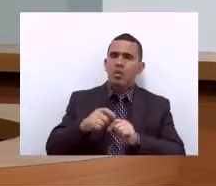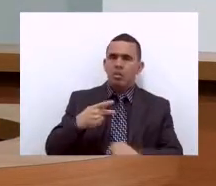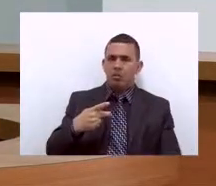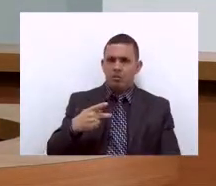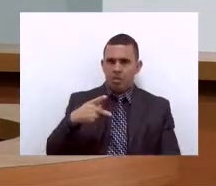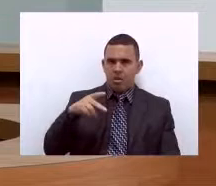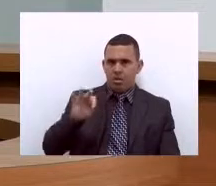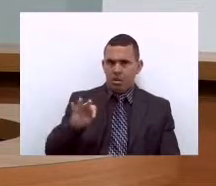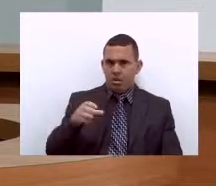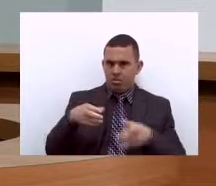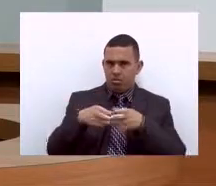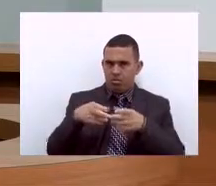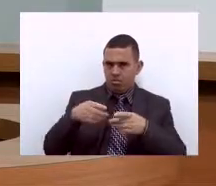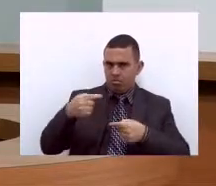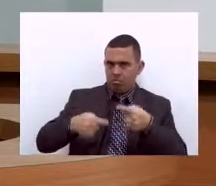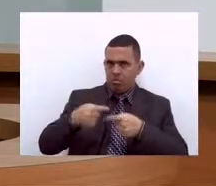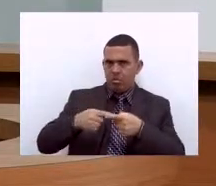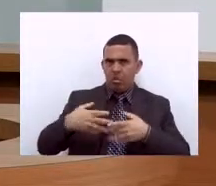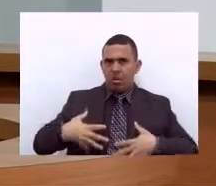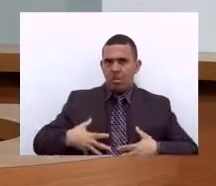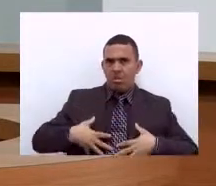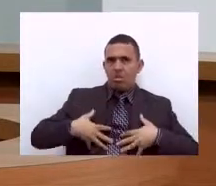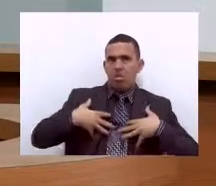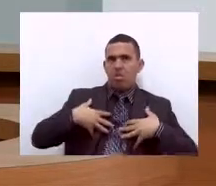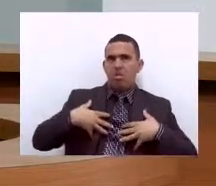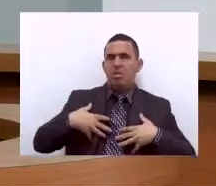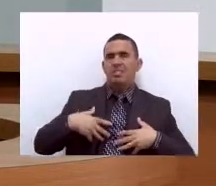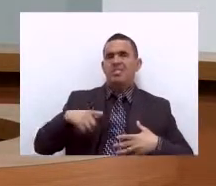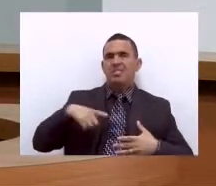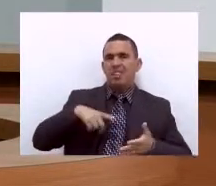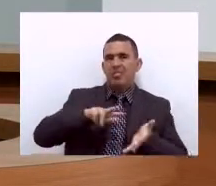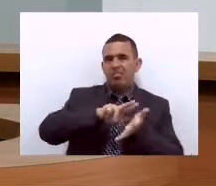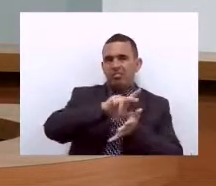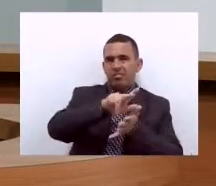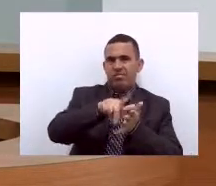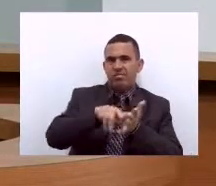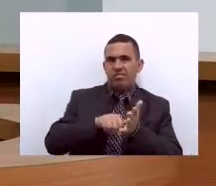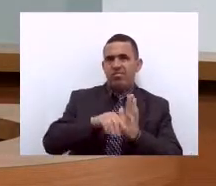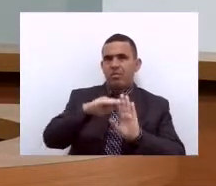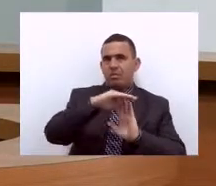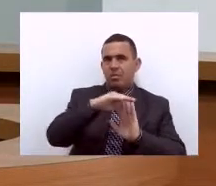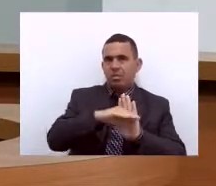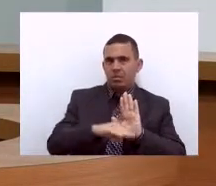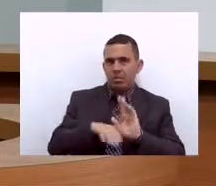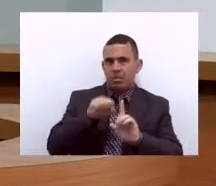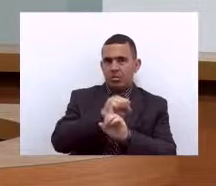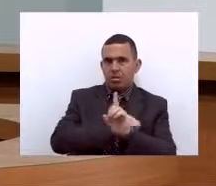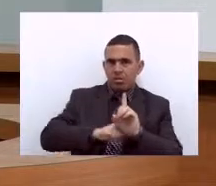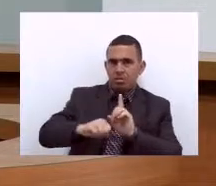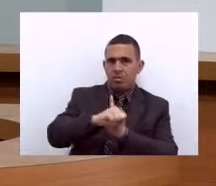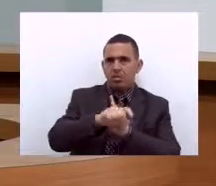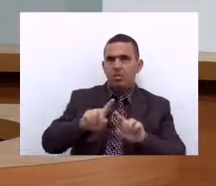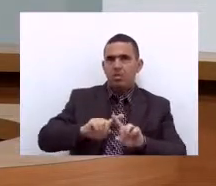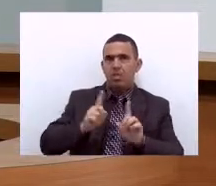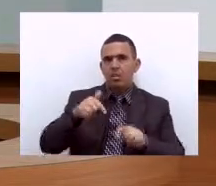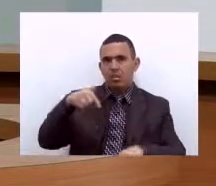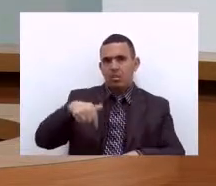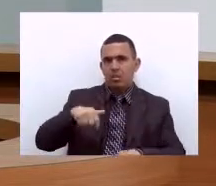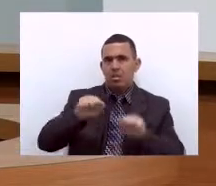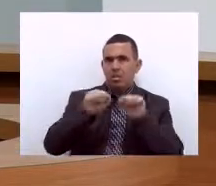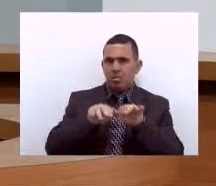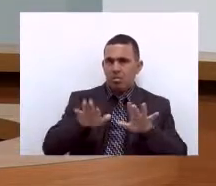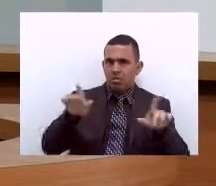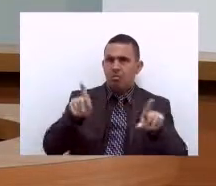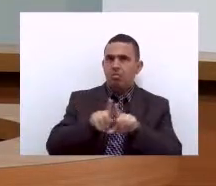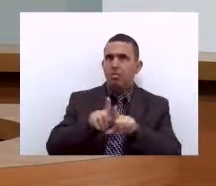Trabalhadores gosta de se vangloriar de vários programas sociais. E aí, aqui na cidade de Guarulhos, temos também